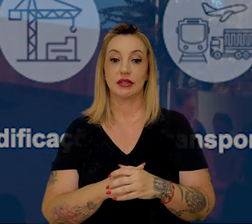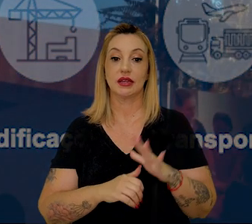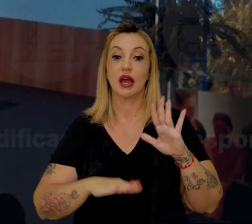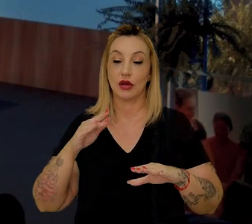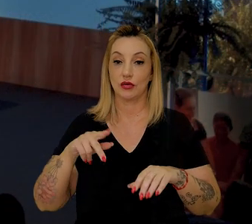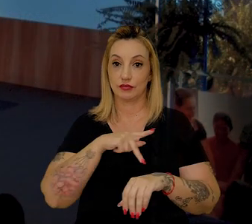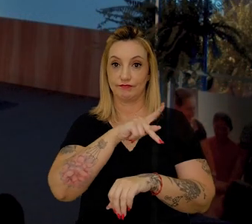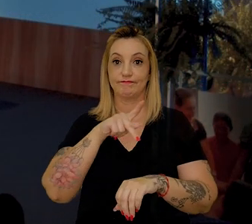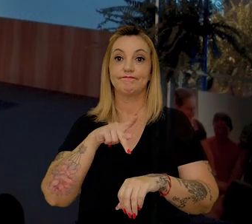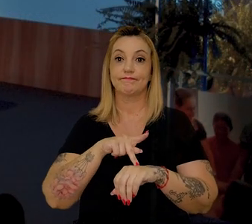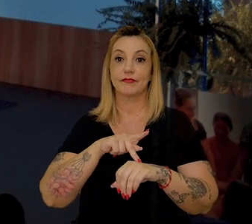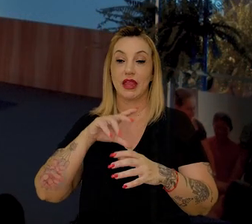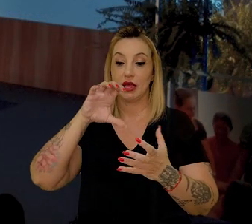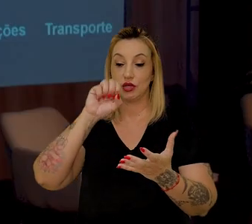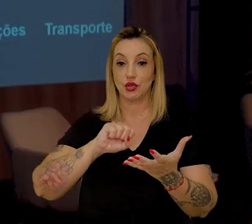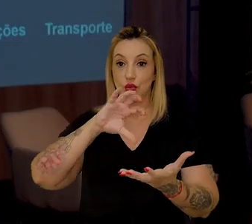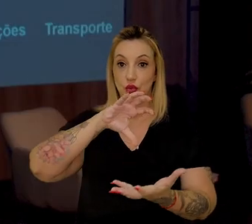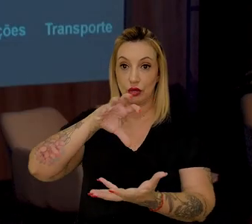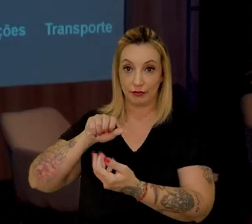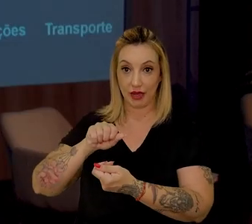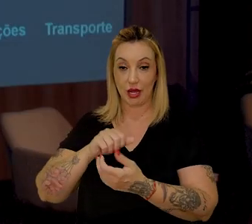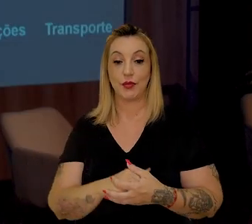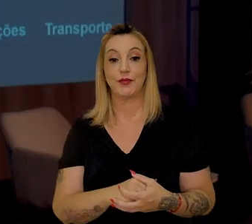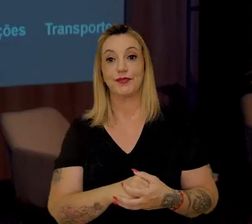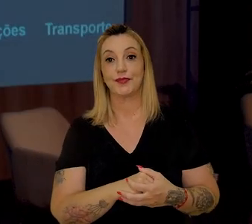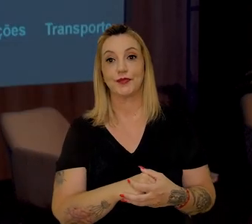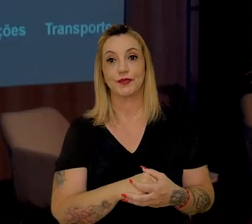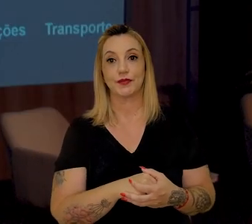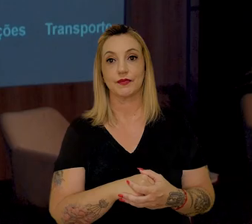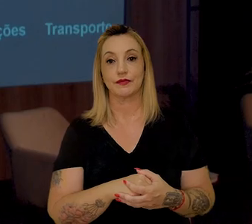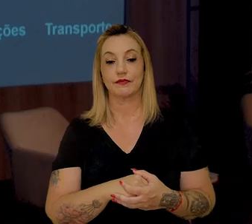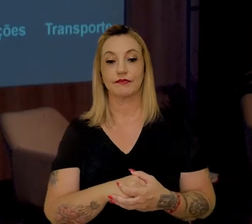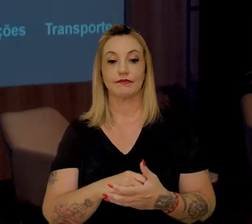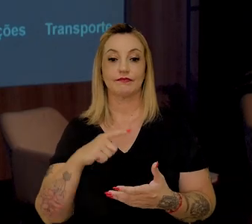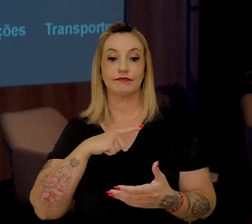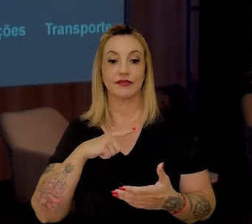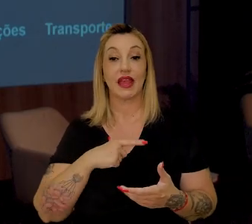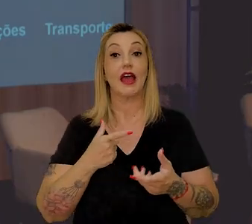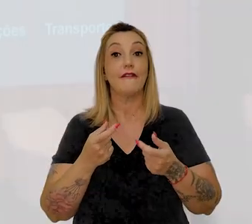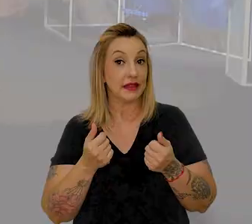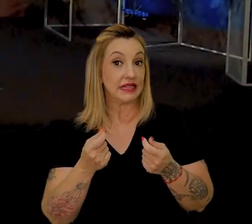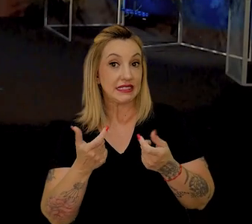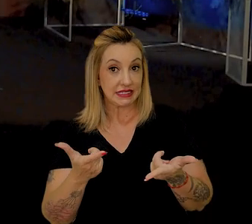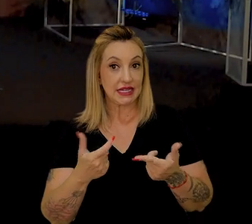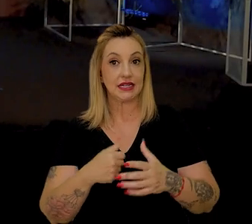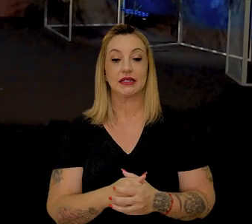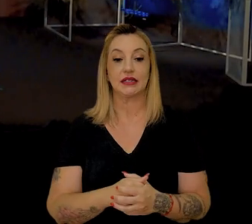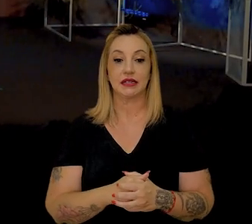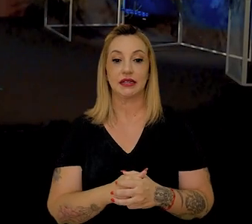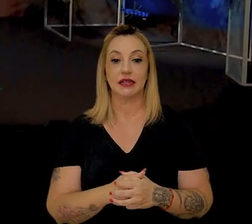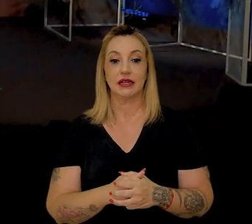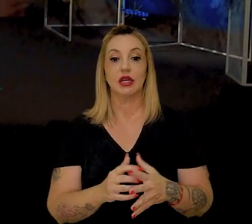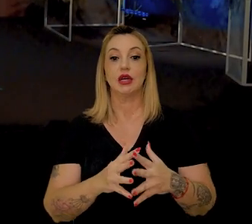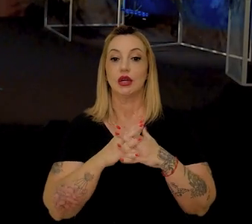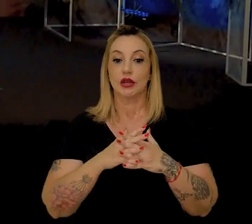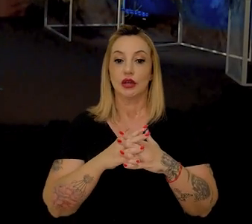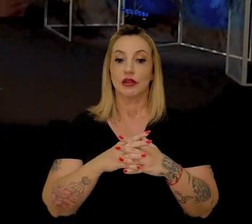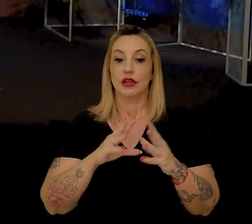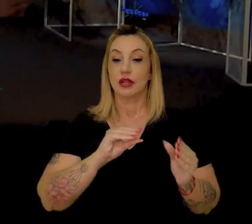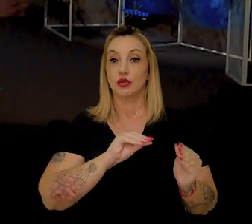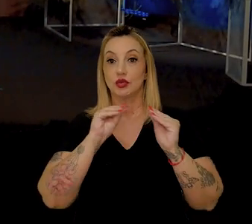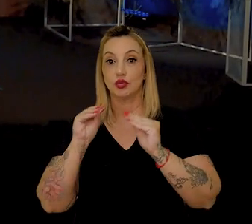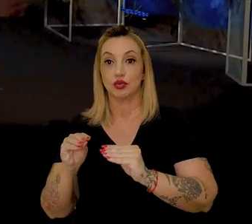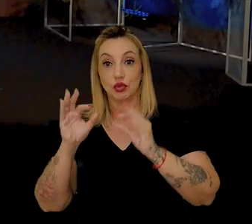países principalmente do Sul Global eh você teria financeiras é muito complicado você fazer